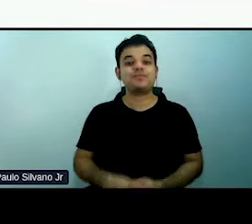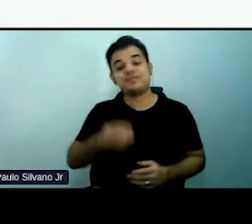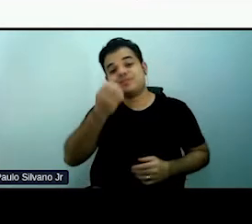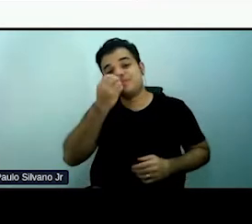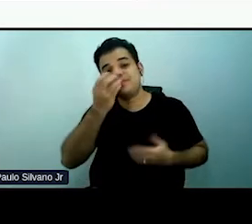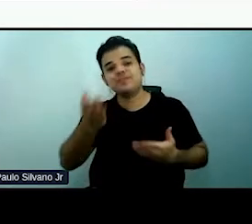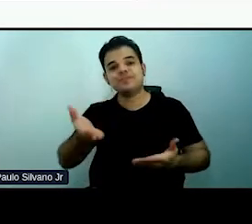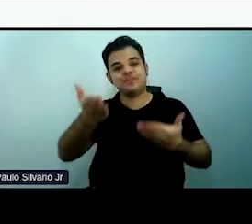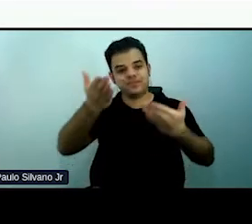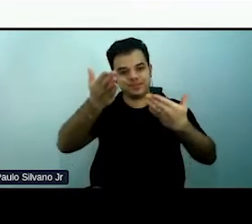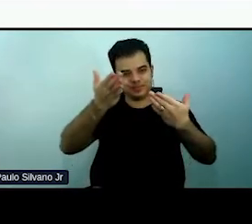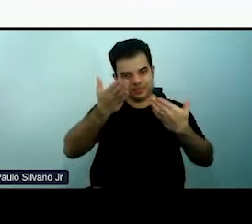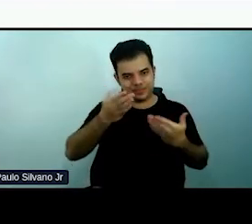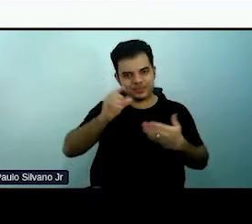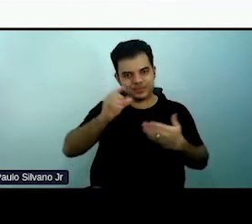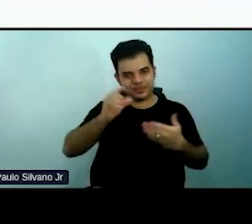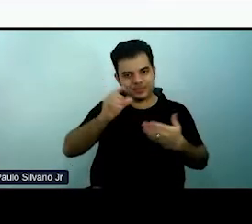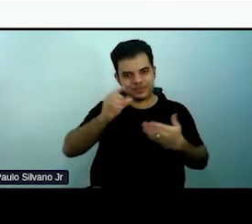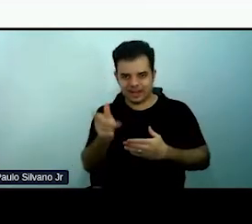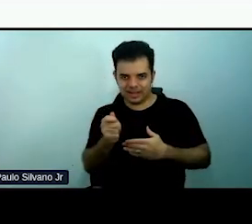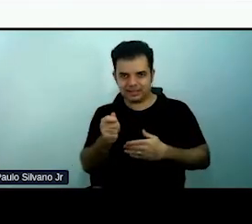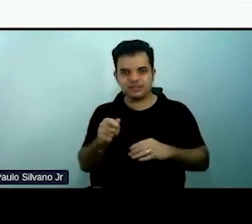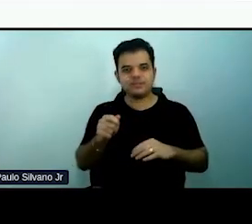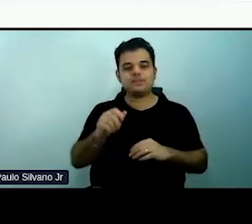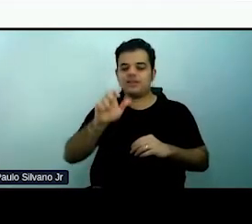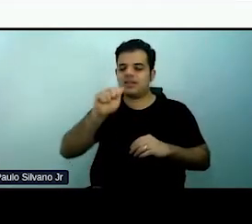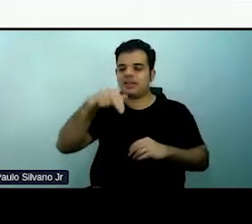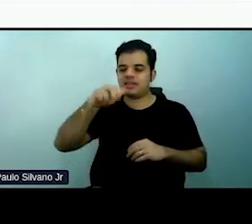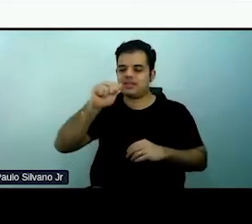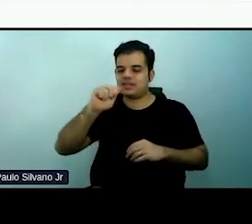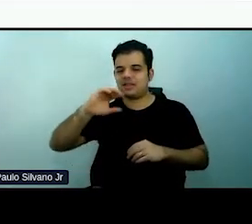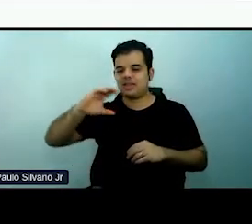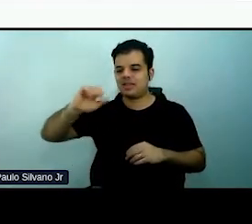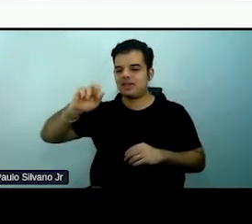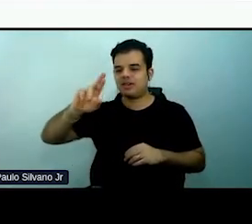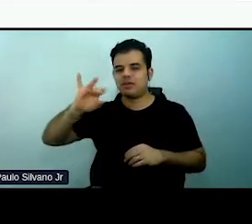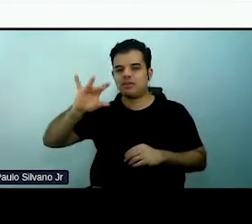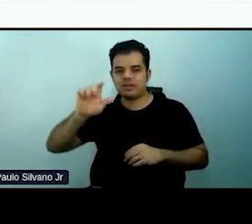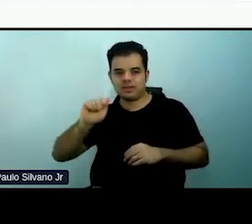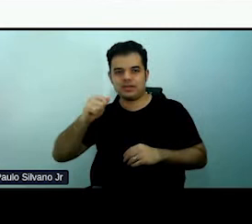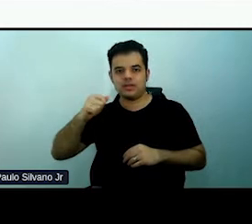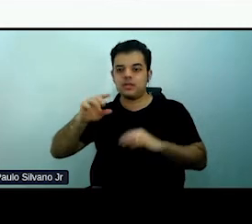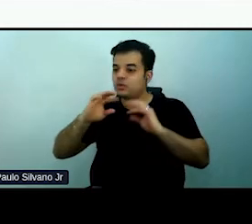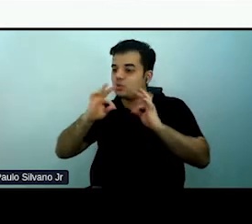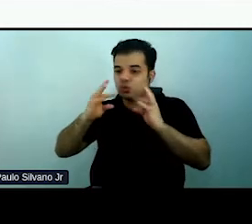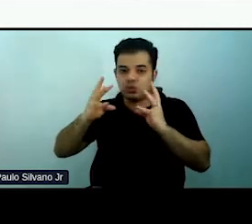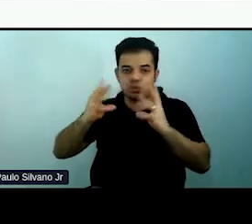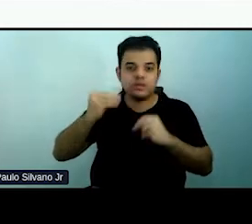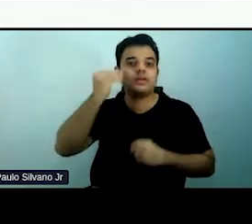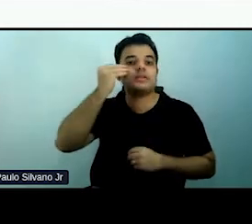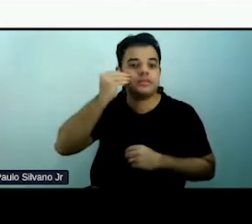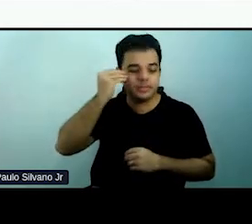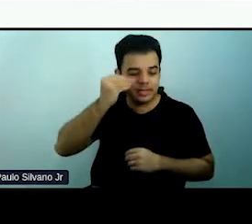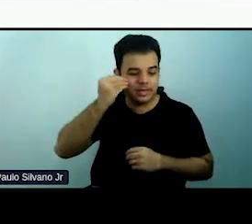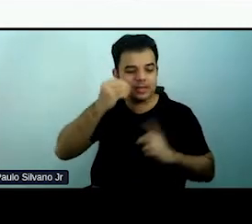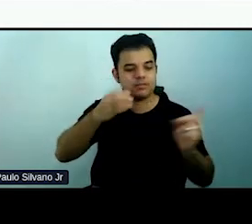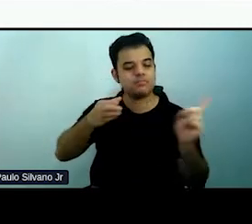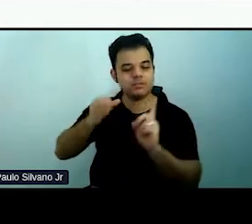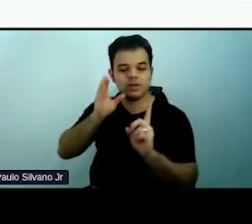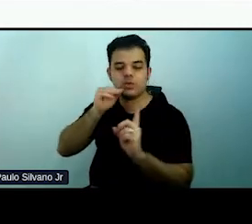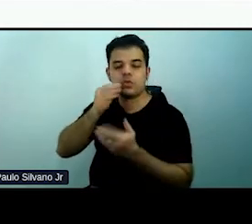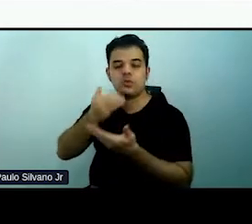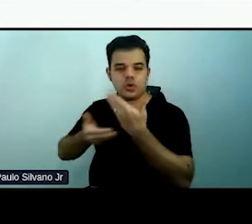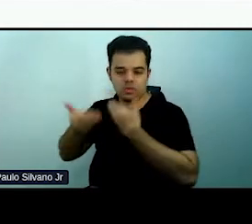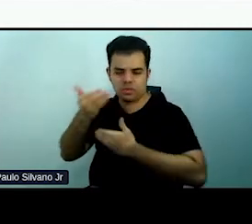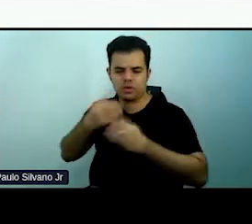Bem-vindos ao onboarding da Serasa. Meu nome é Ana Carolina, eu cuido aqui de toda a experiência do nosso colaborador, tá? Desde o momento que